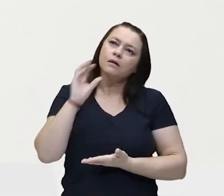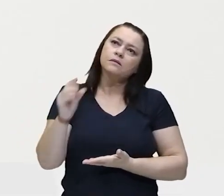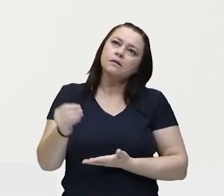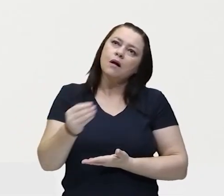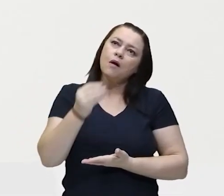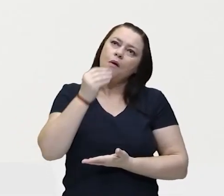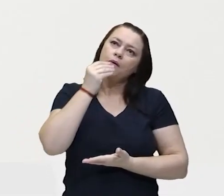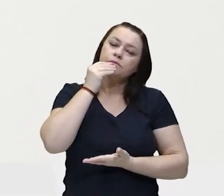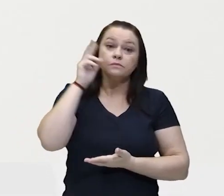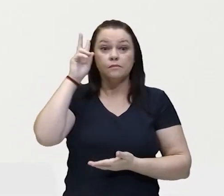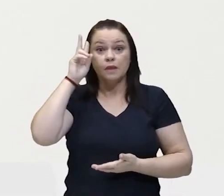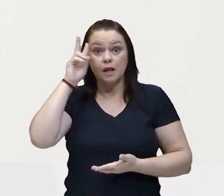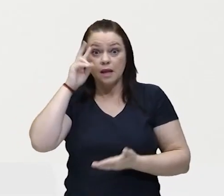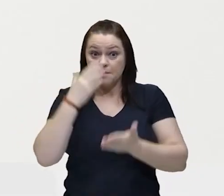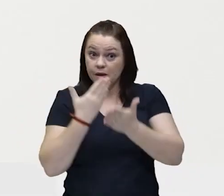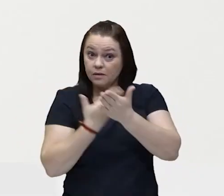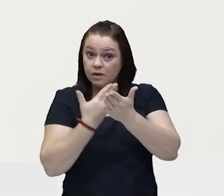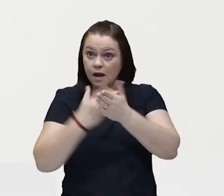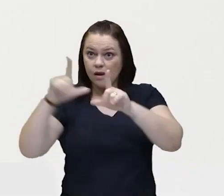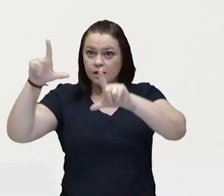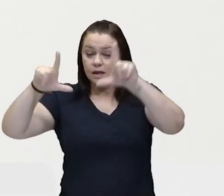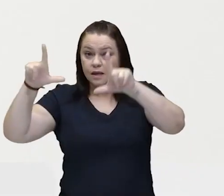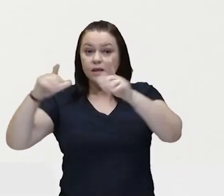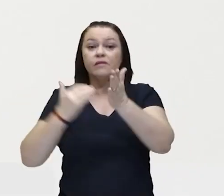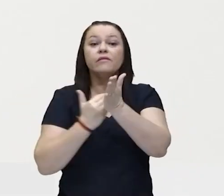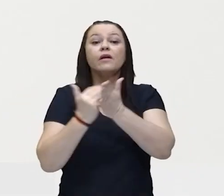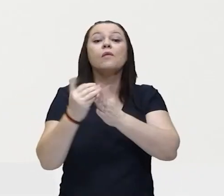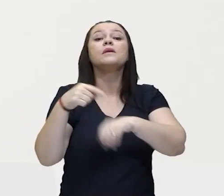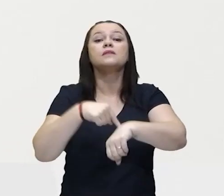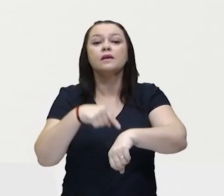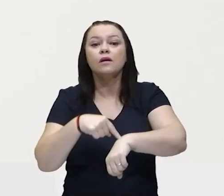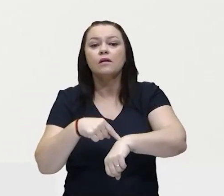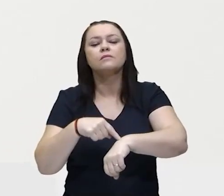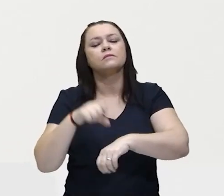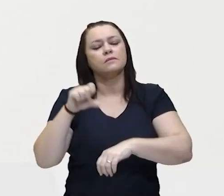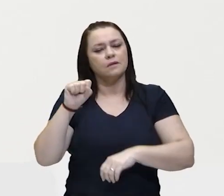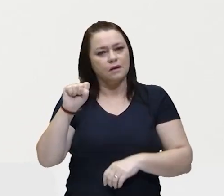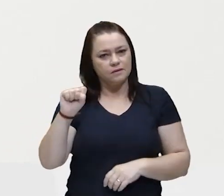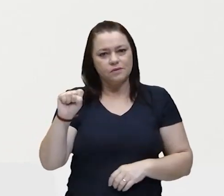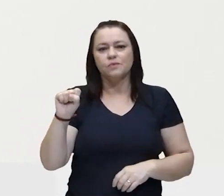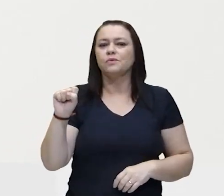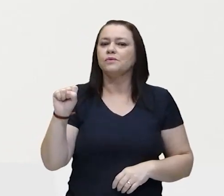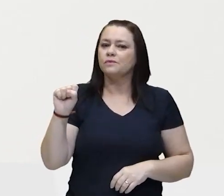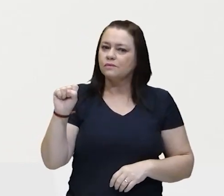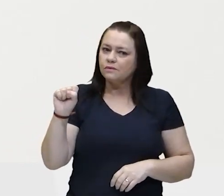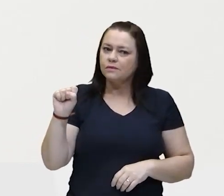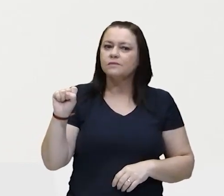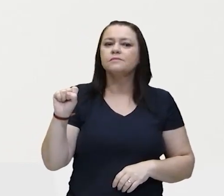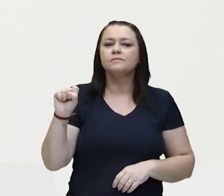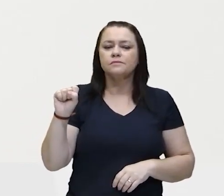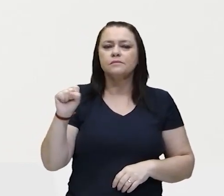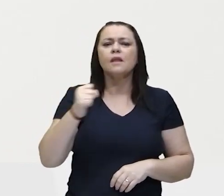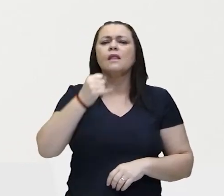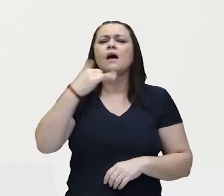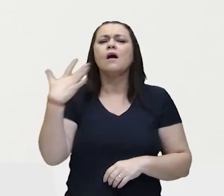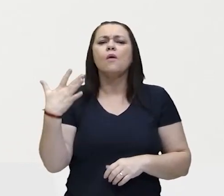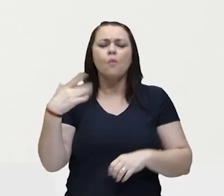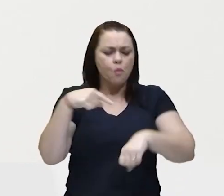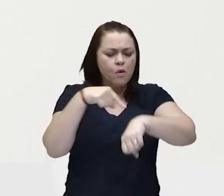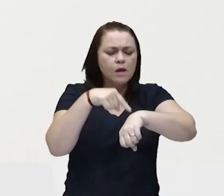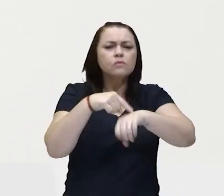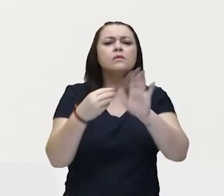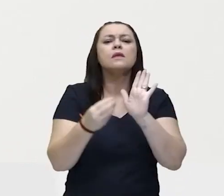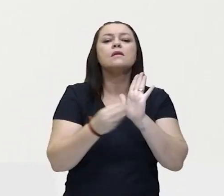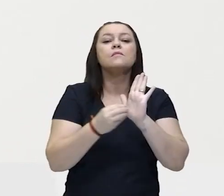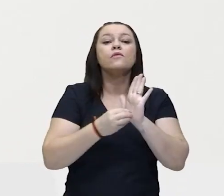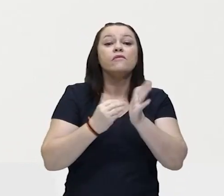aula dele, pelo que nós vimos na TV, vai começar a que hora? Às 8 horas. Quanto tempo ele ainda tem até chegar ao